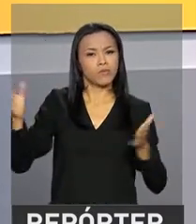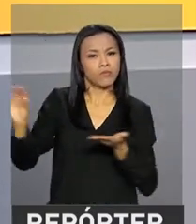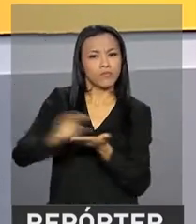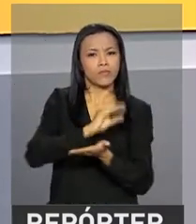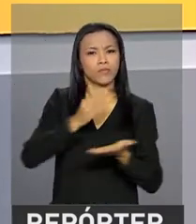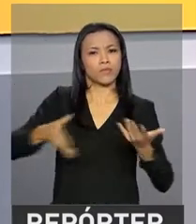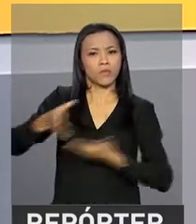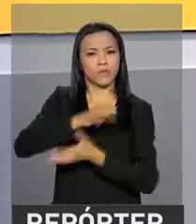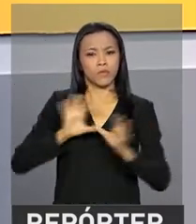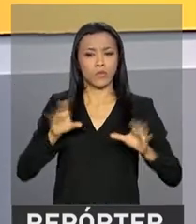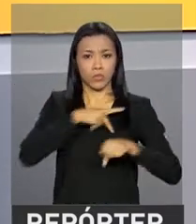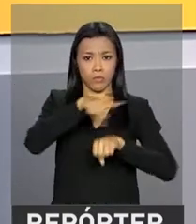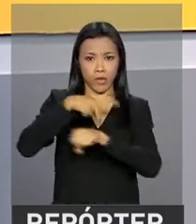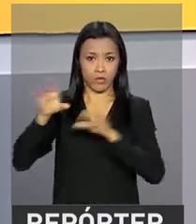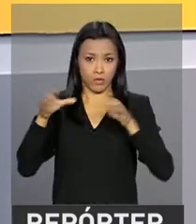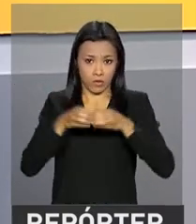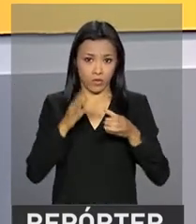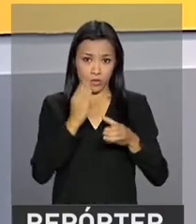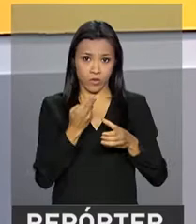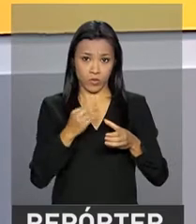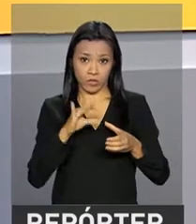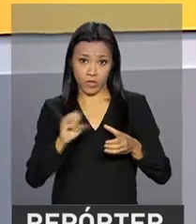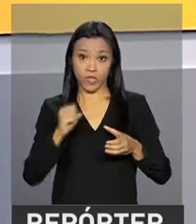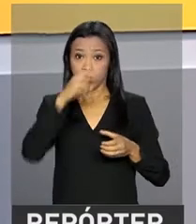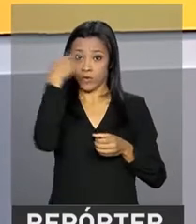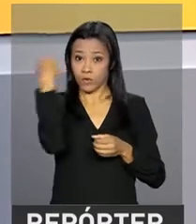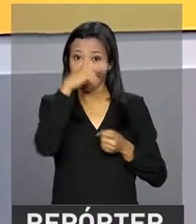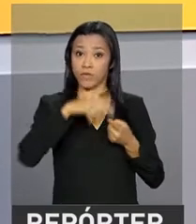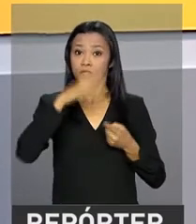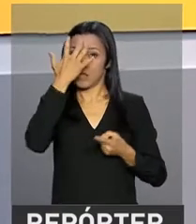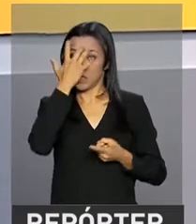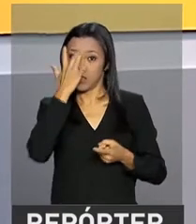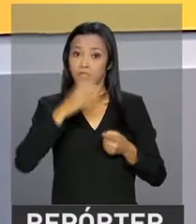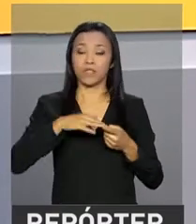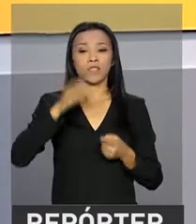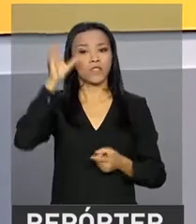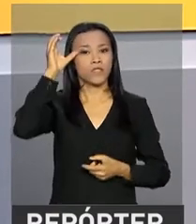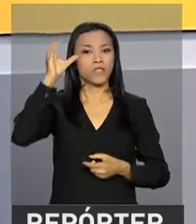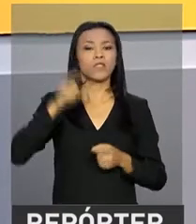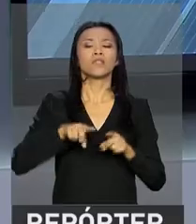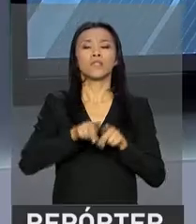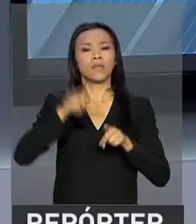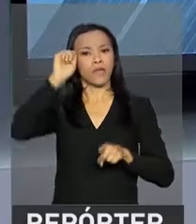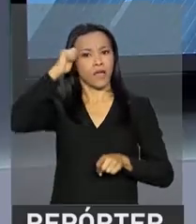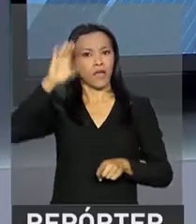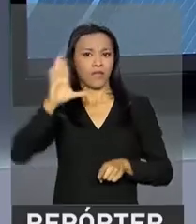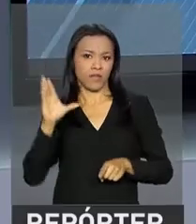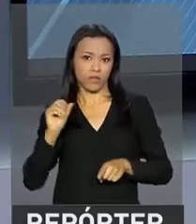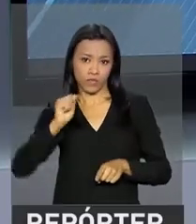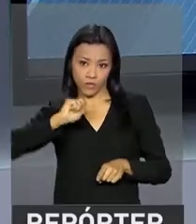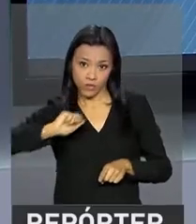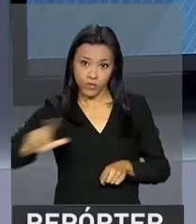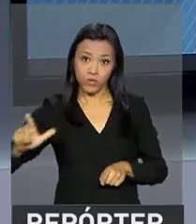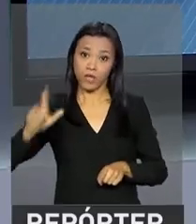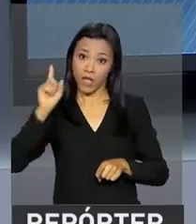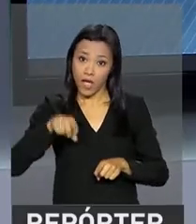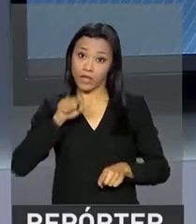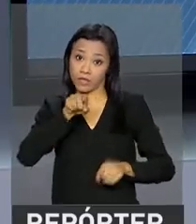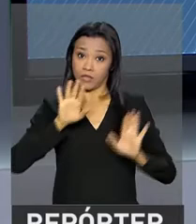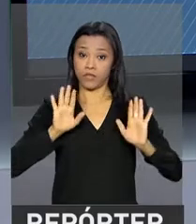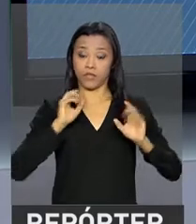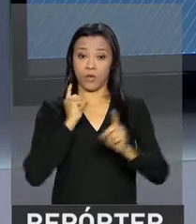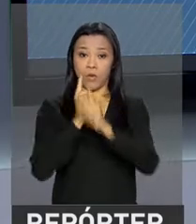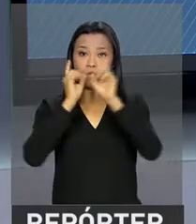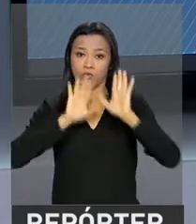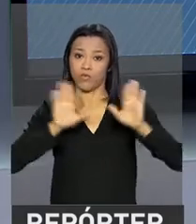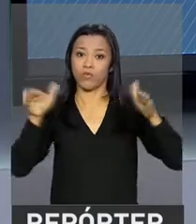brics que reúne além do brasil rússia índia china e áfrica do sul foi durante o fórum empresarial do